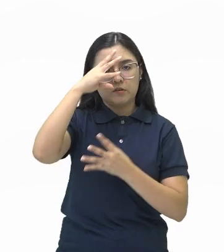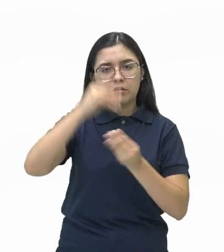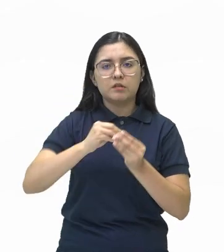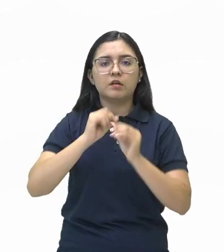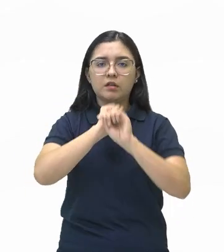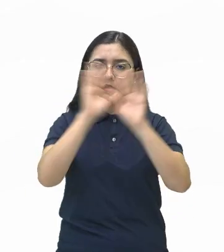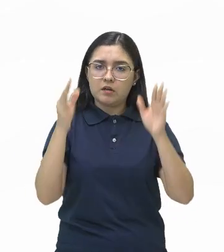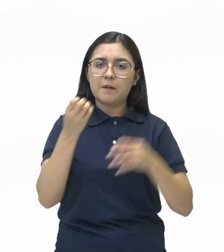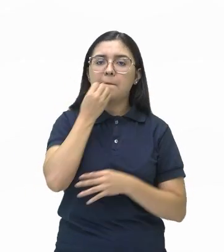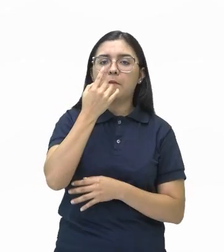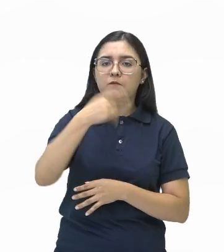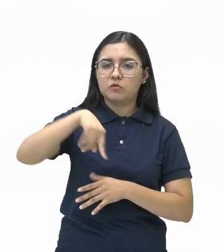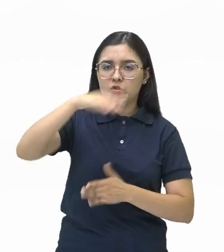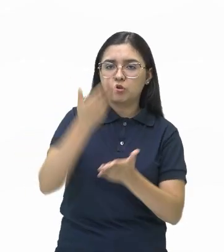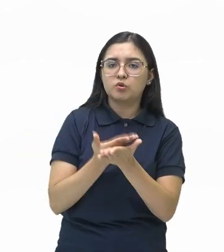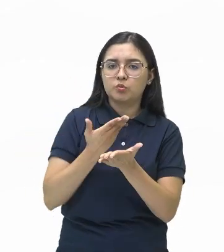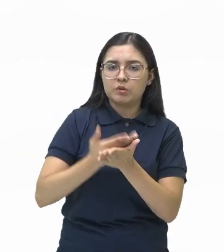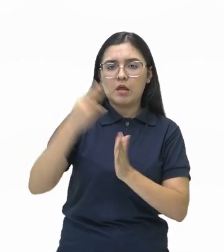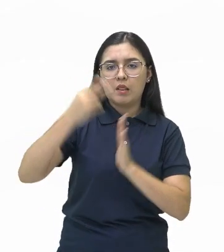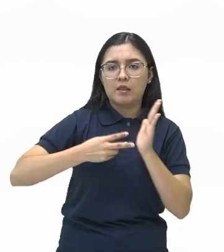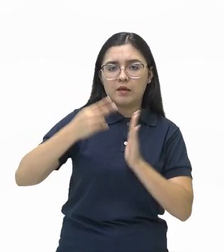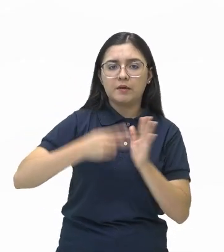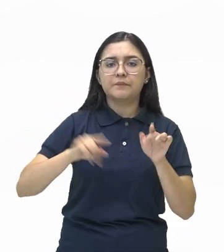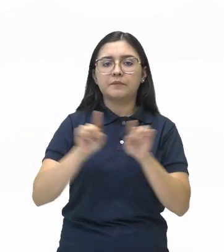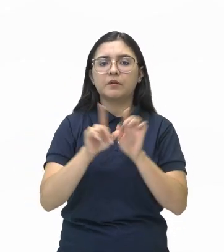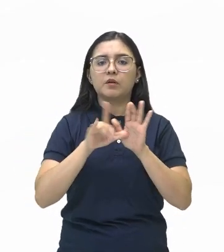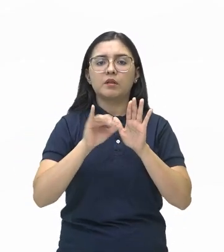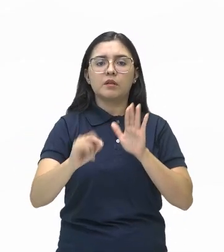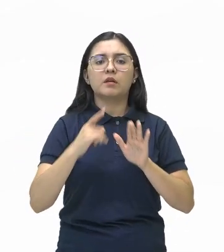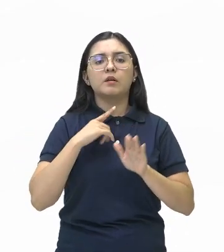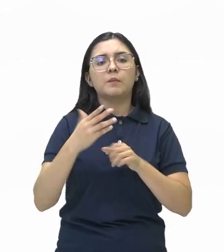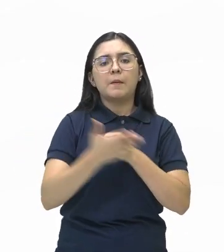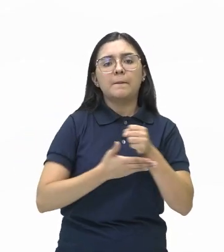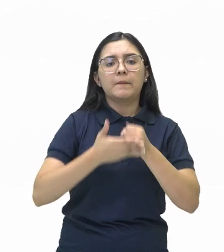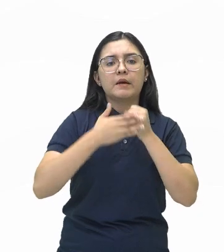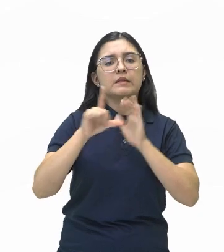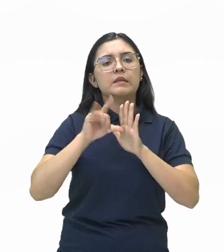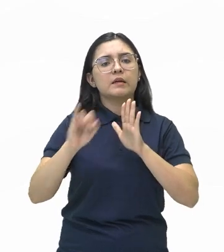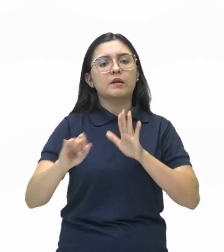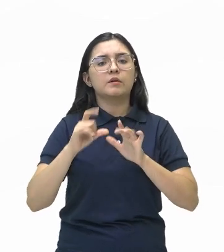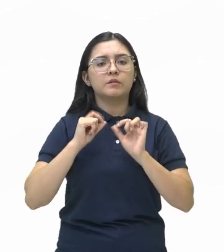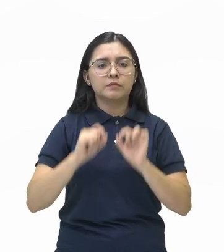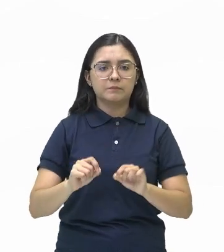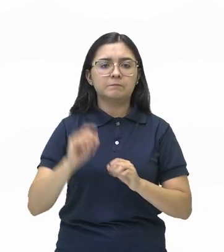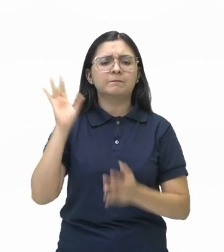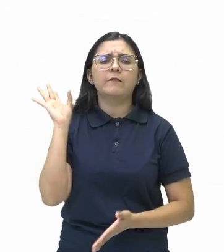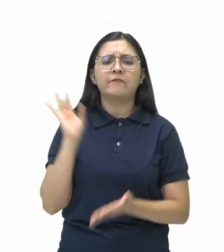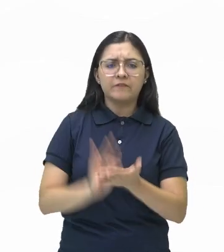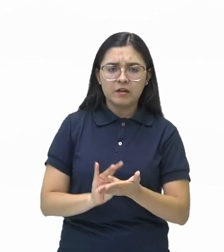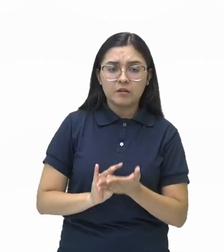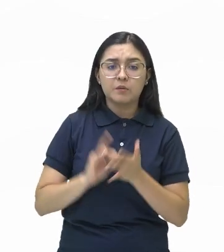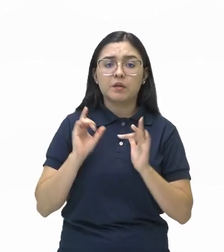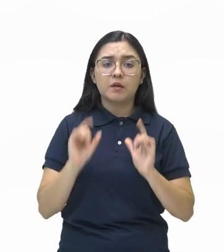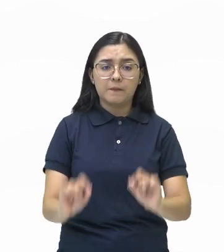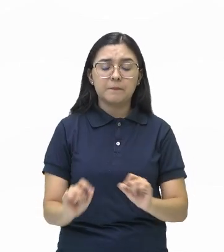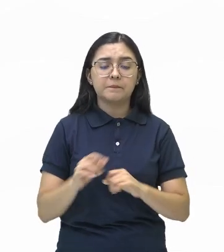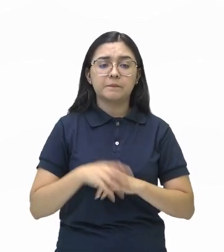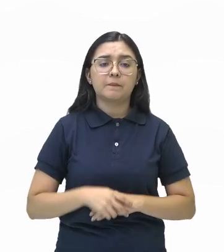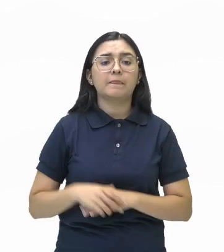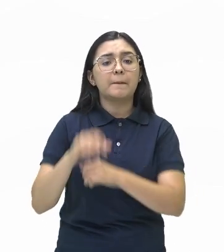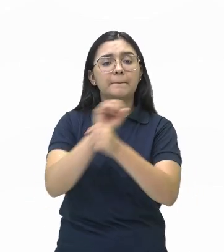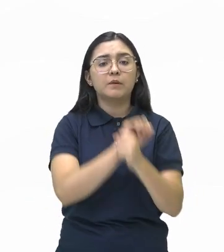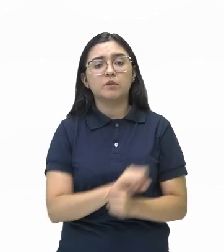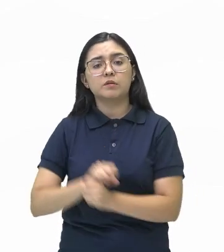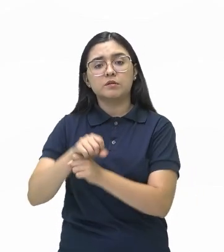bom estudar, é bom ler um pouquinho. Essa lei ela estabelece uma base legal sólida para